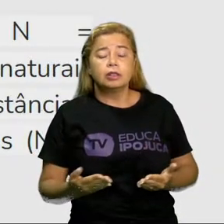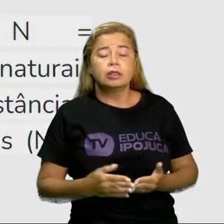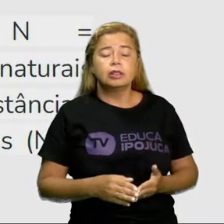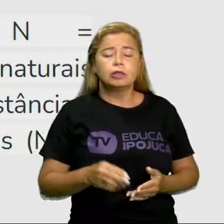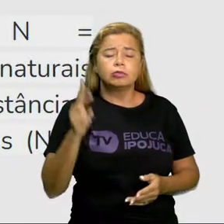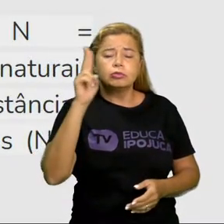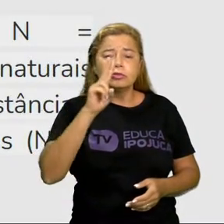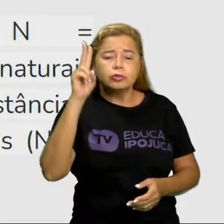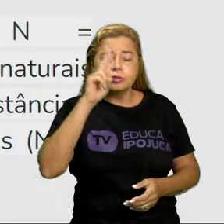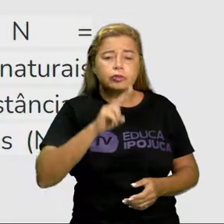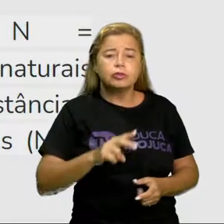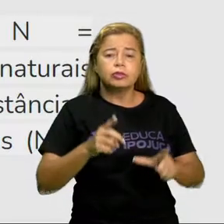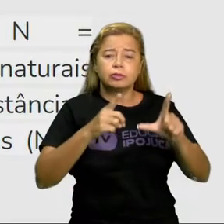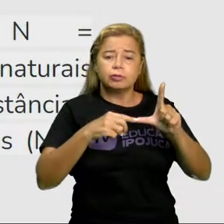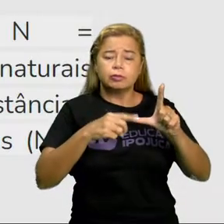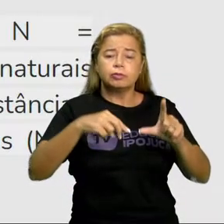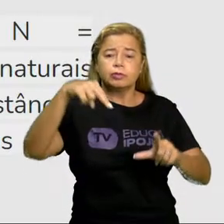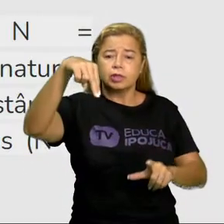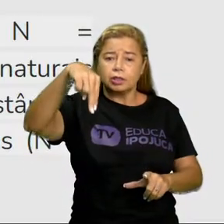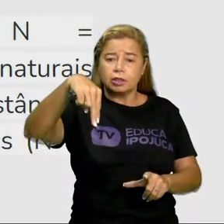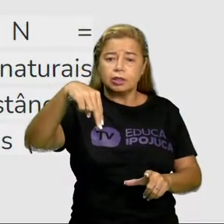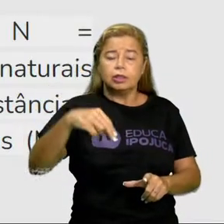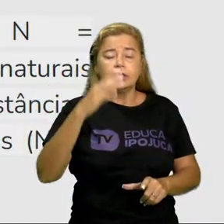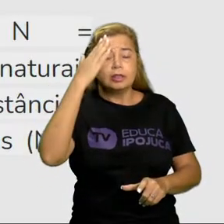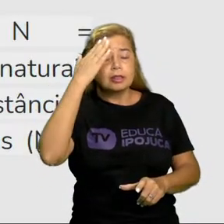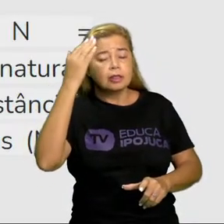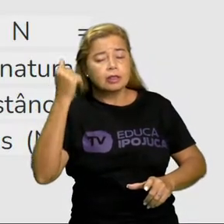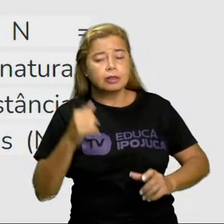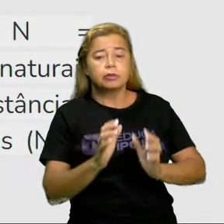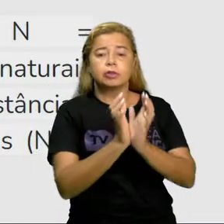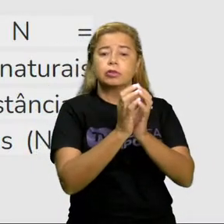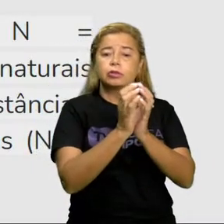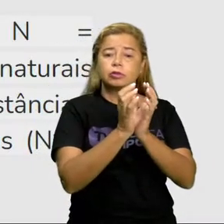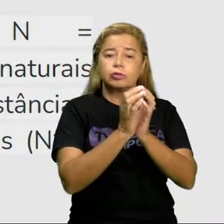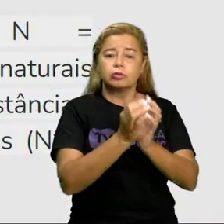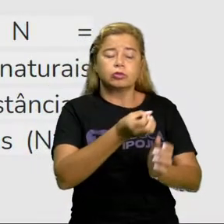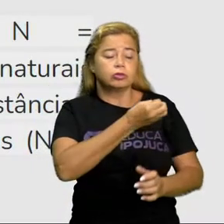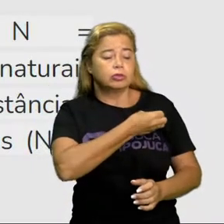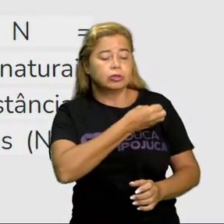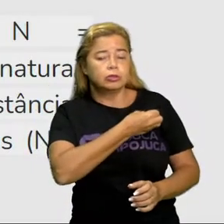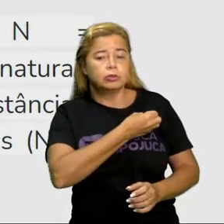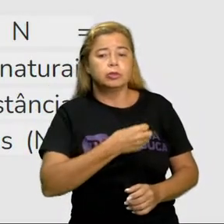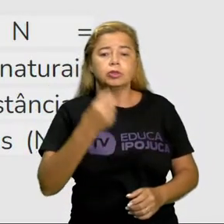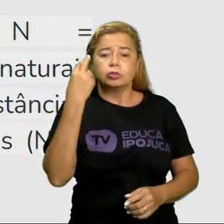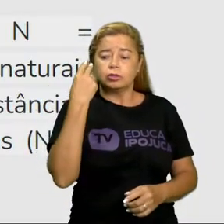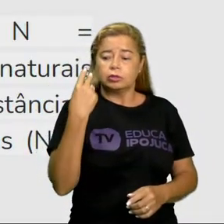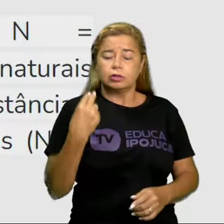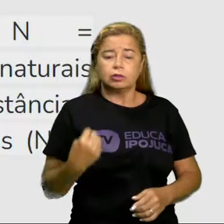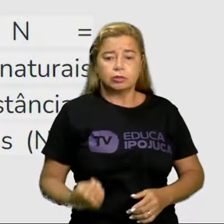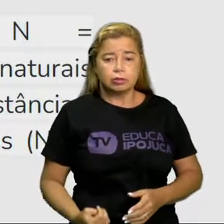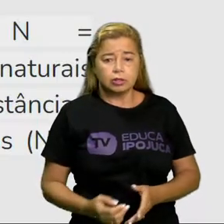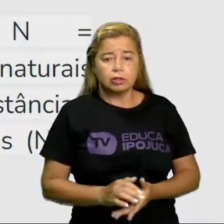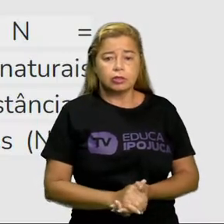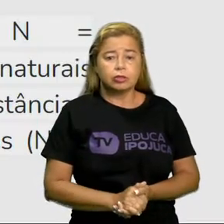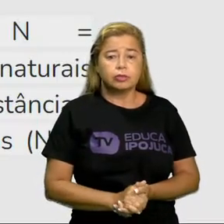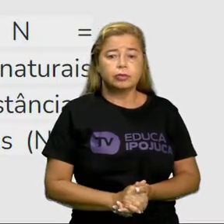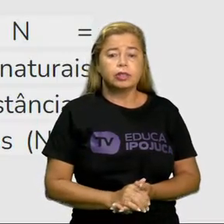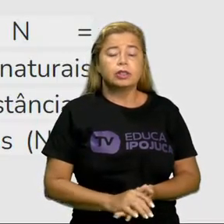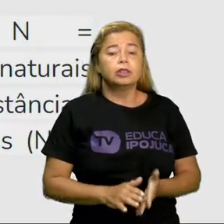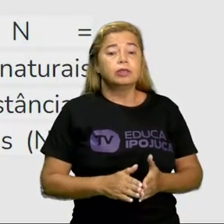conjuntos naturais. Eles são representados pela sequência, né? N igual